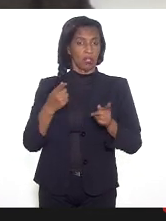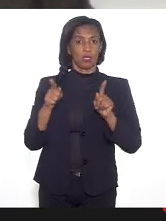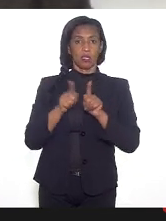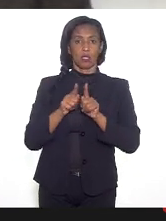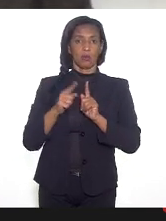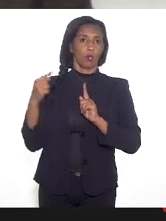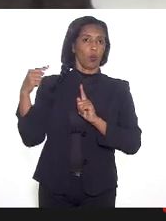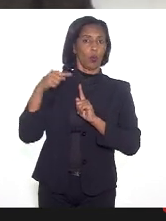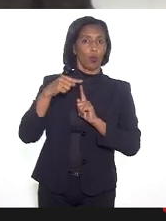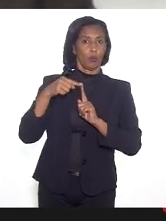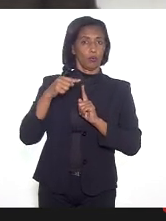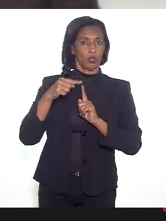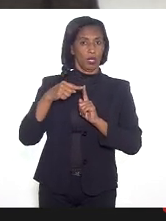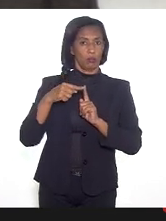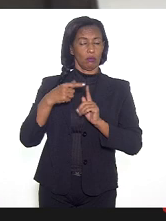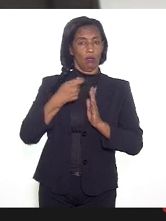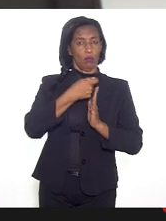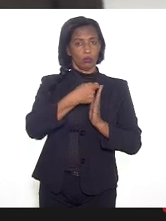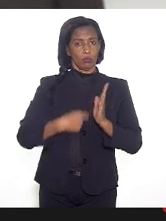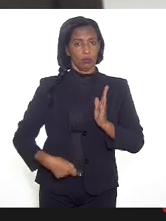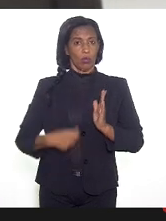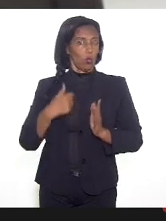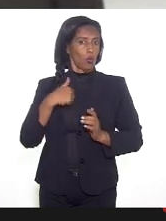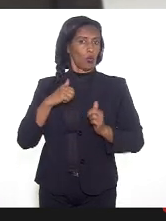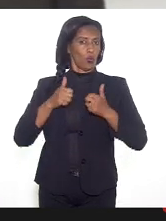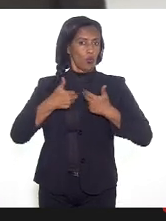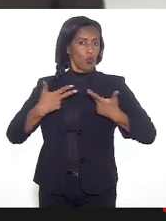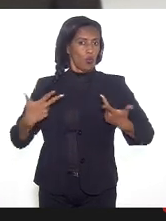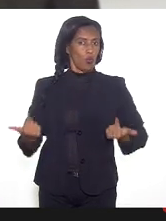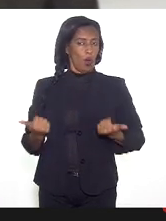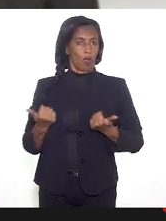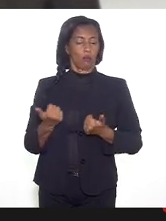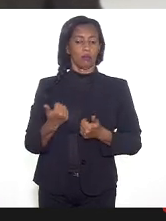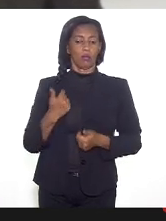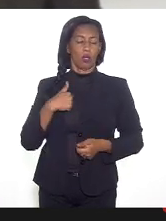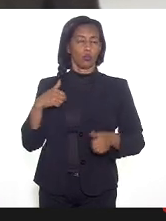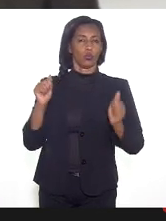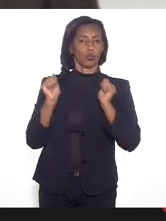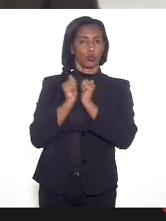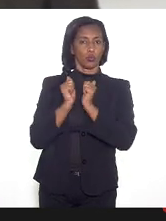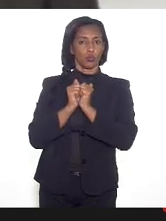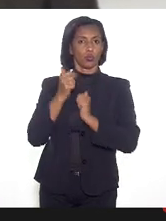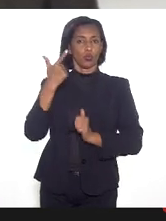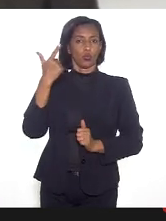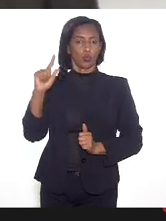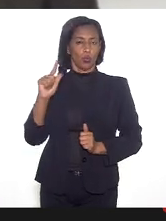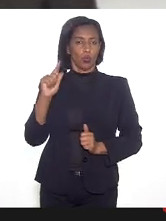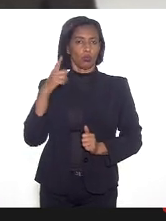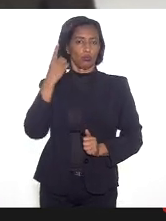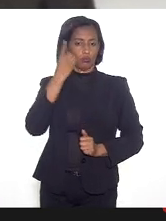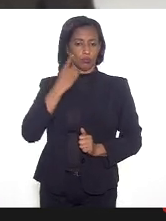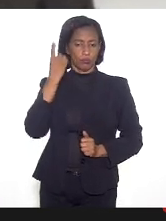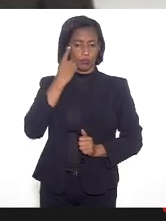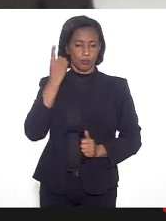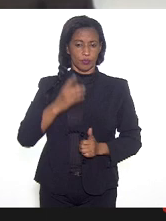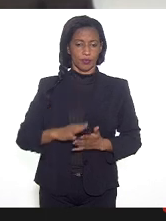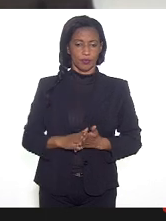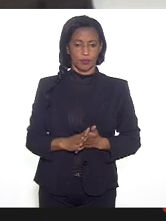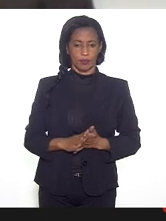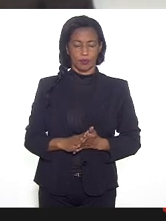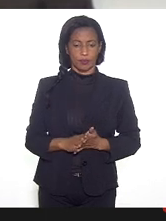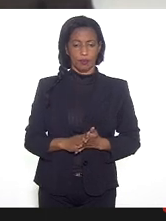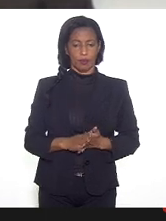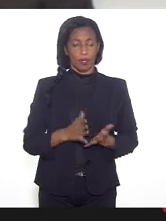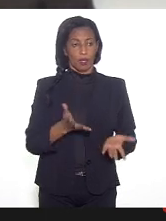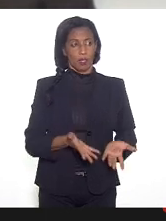de um projeto autorizativo, o qual eu sou coautor com outros deputados, da lavra do